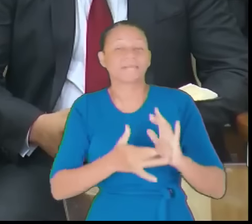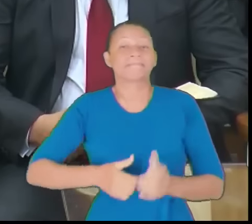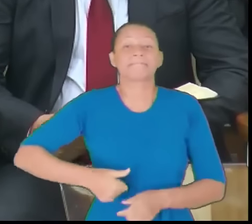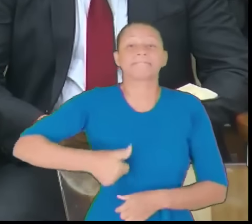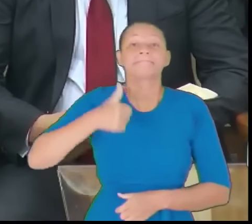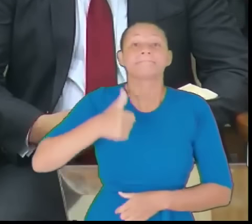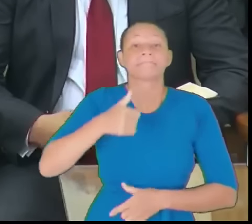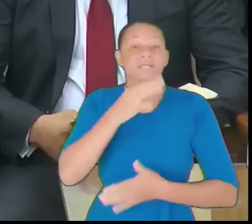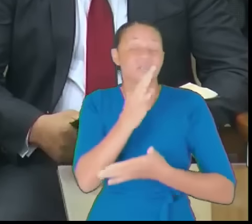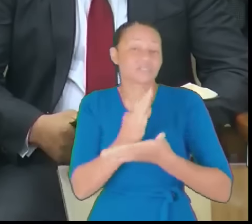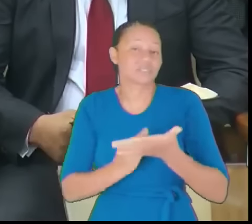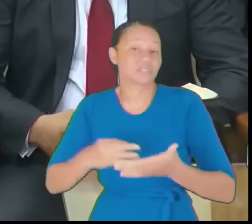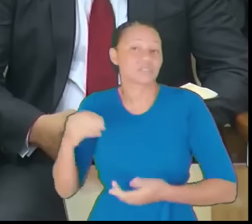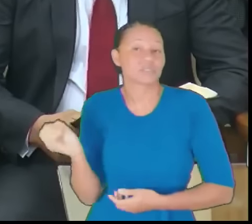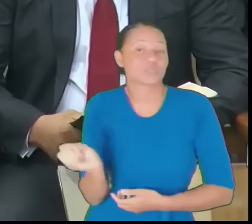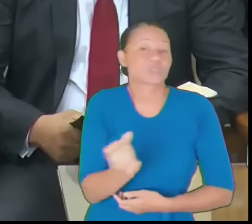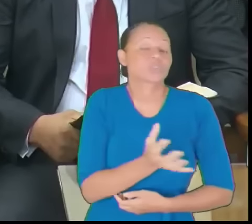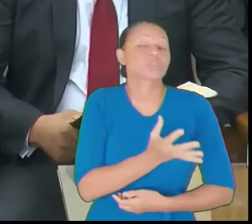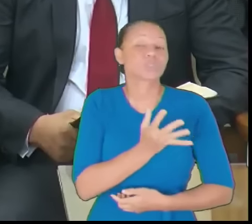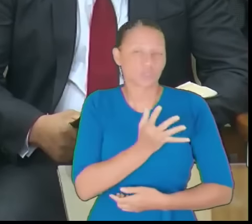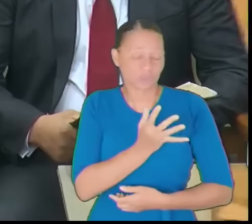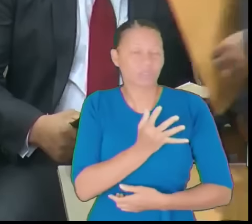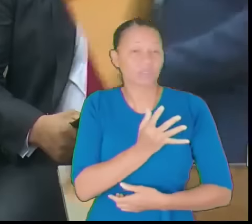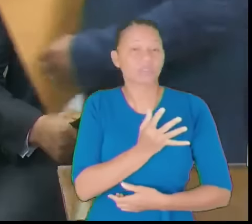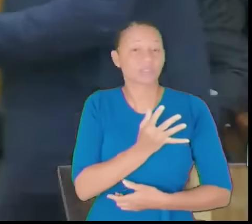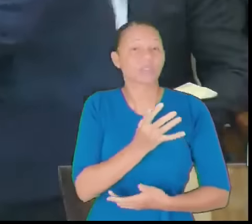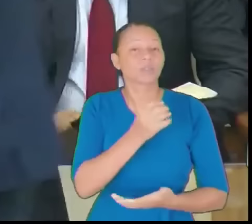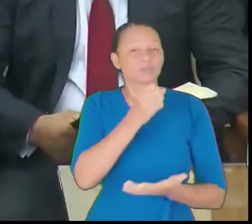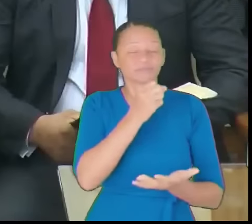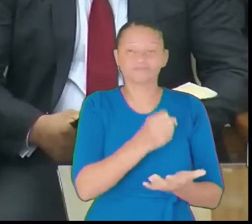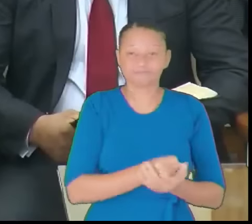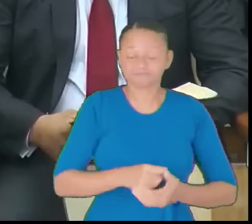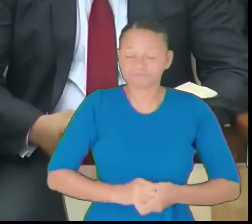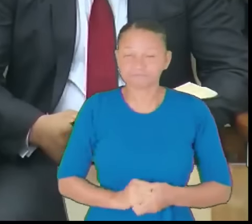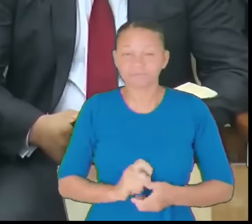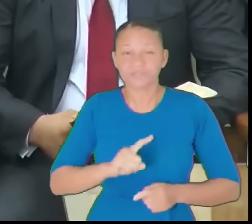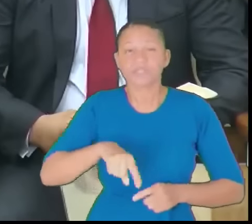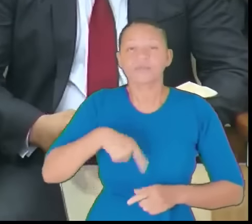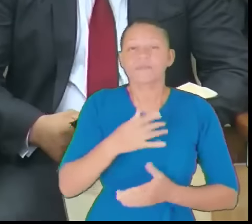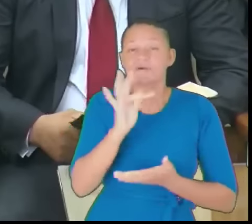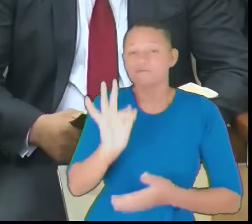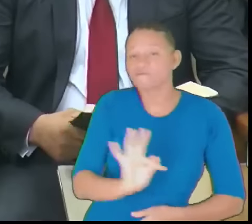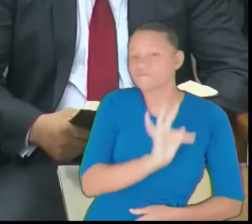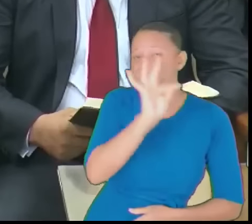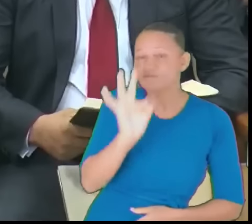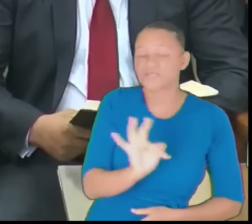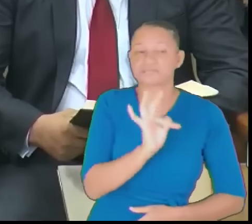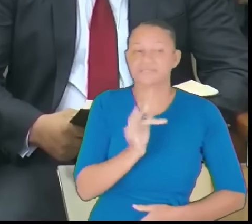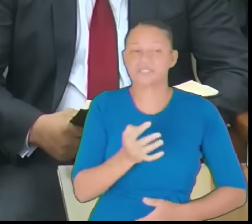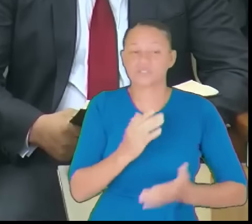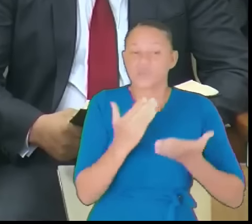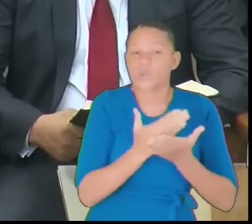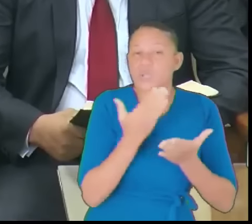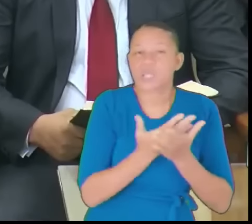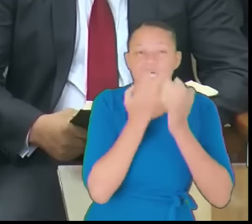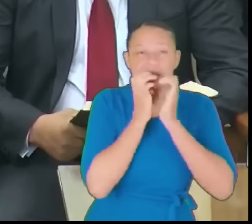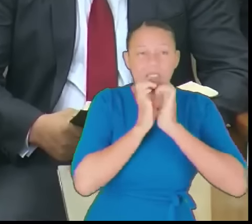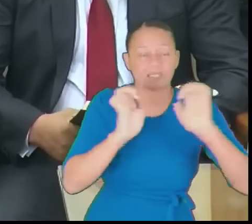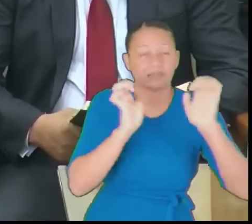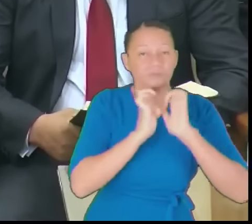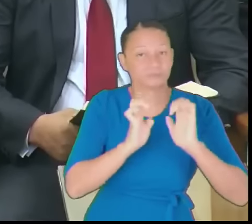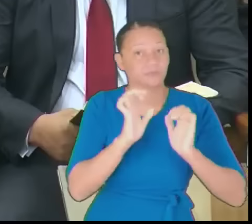Novo Testamento. Depois Filipenses, os Evangelhos. Então, quando Jesus disse, examinais